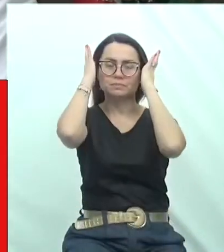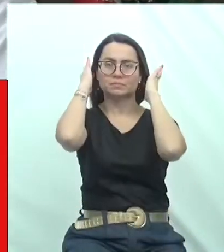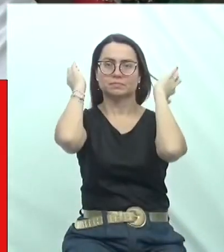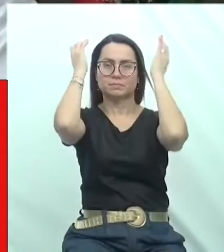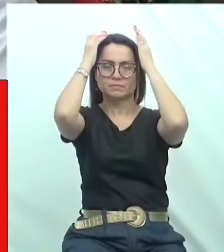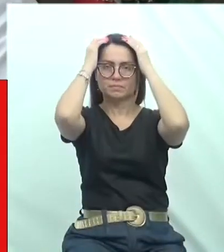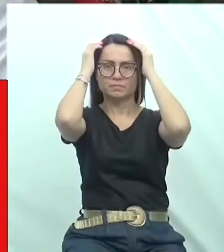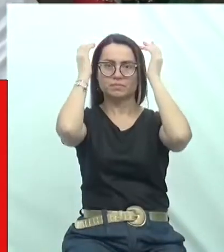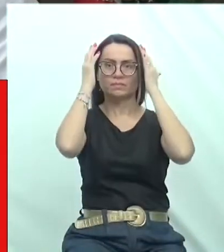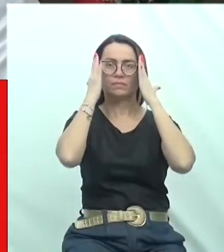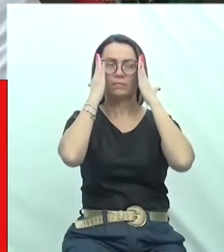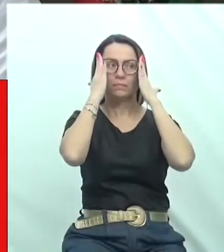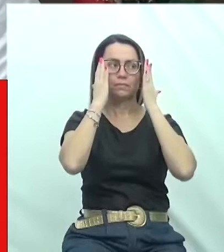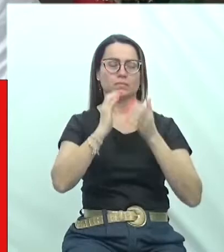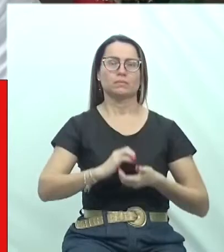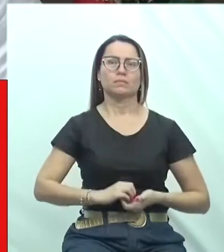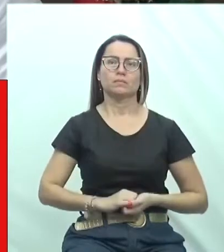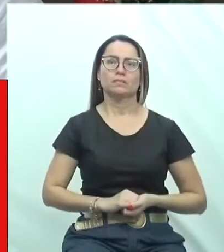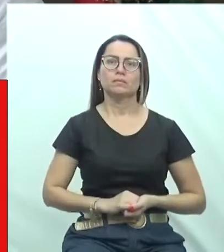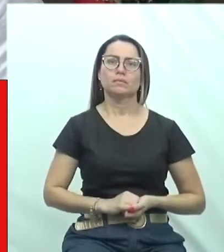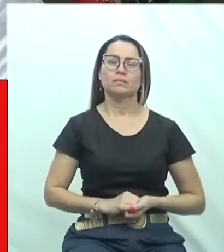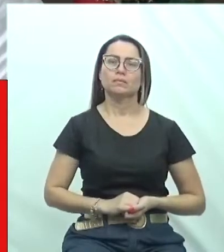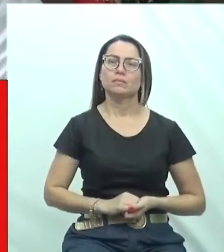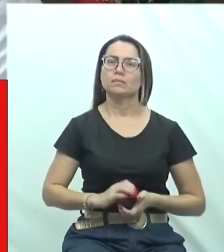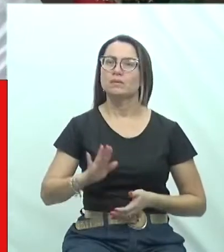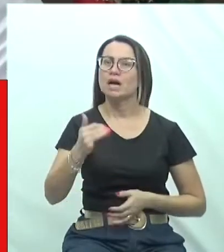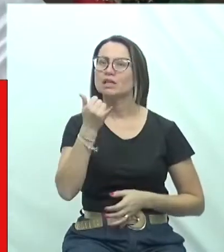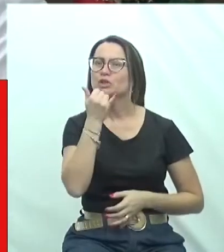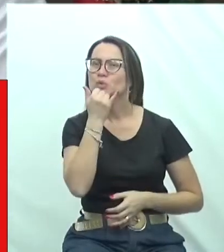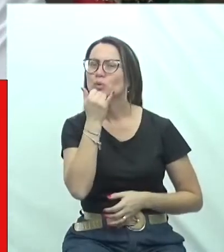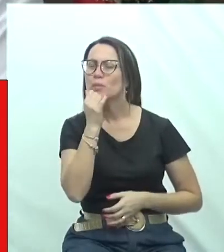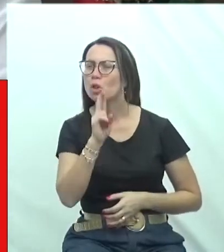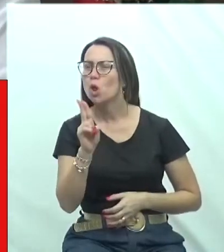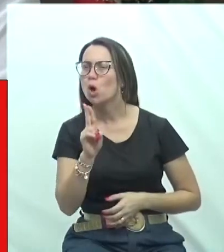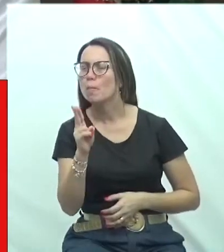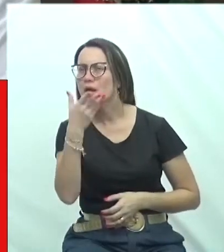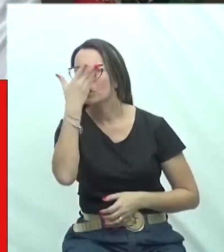Senhora presidente, como é que é o seu nome mesmo, me perdoa? Fernanda.